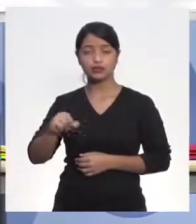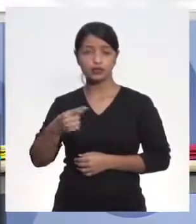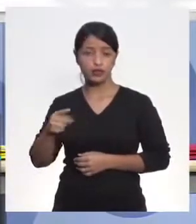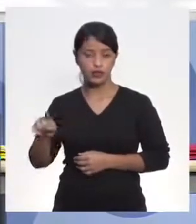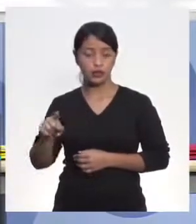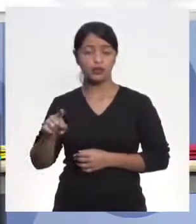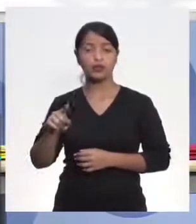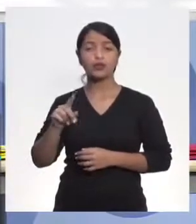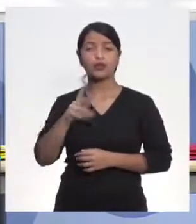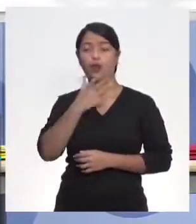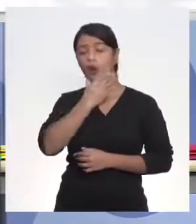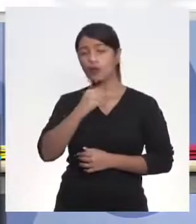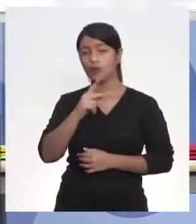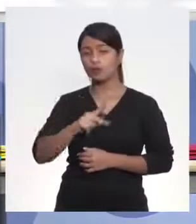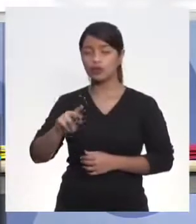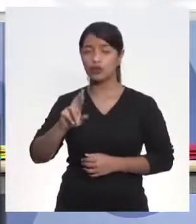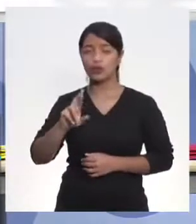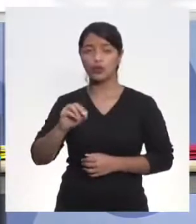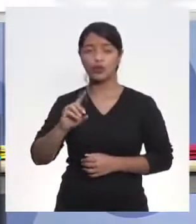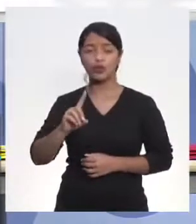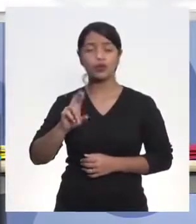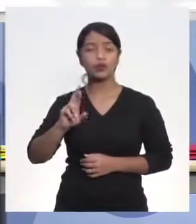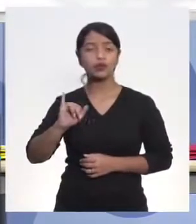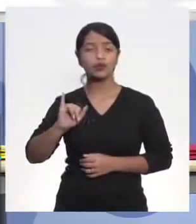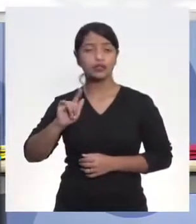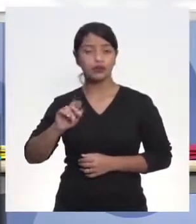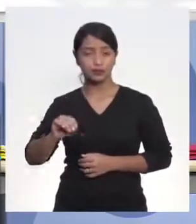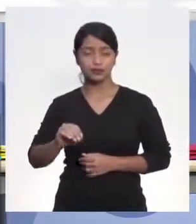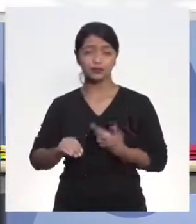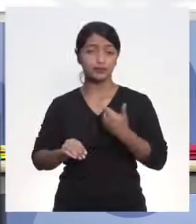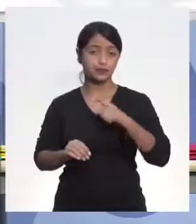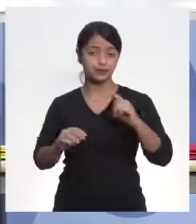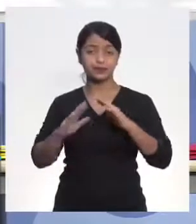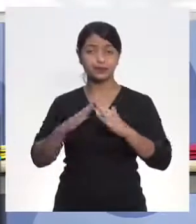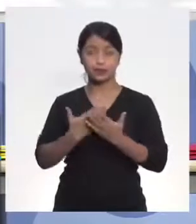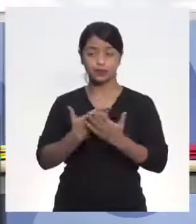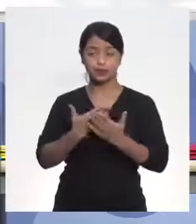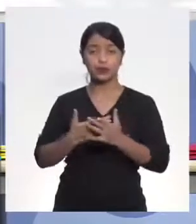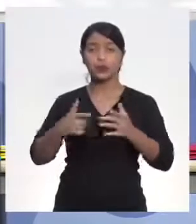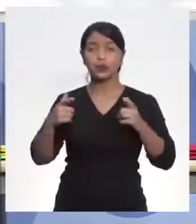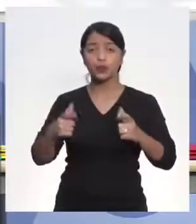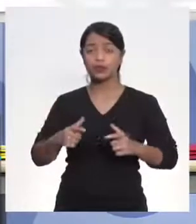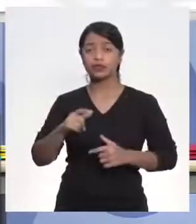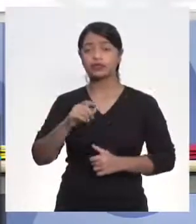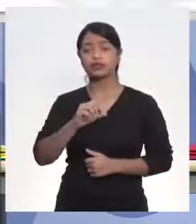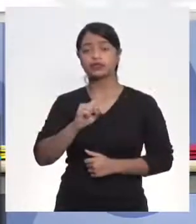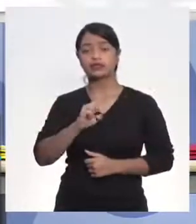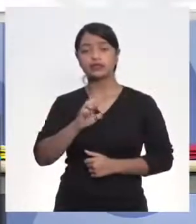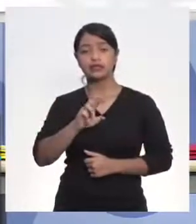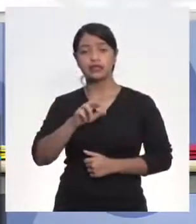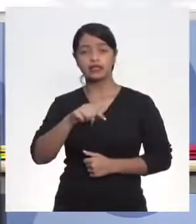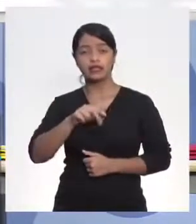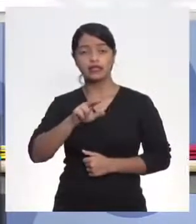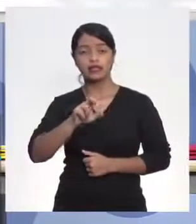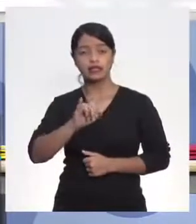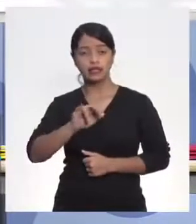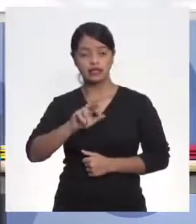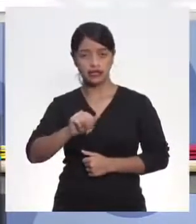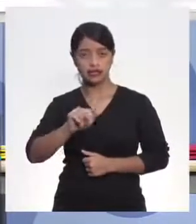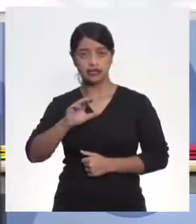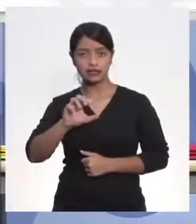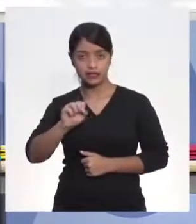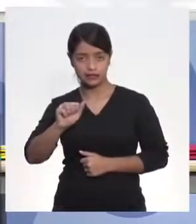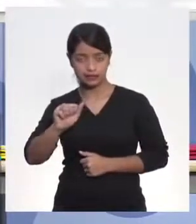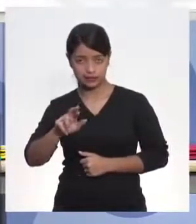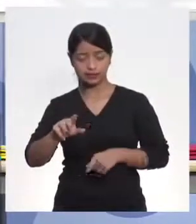Costa Jacques. Nós temos a escola em Cerqueira César, com a professora Madalena. Sorocaba